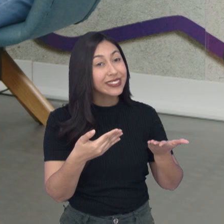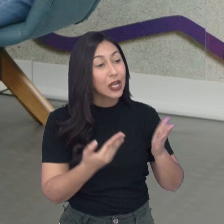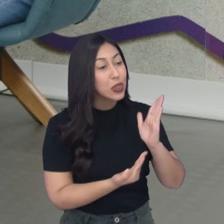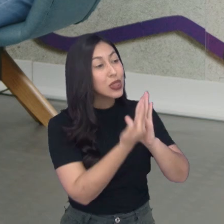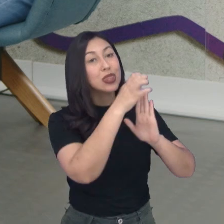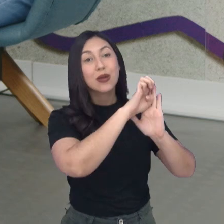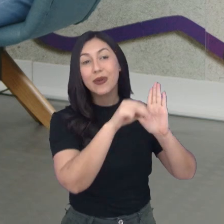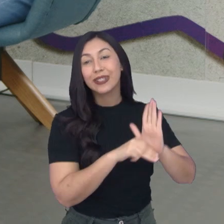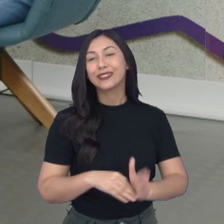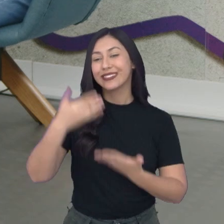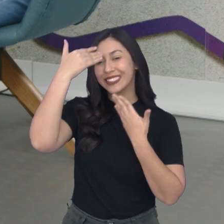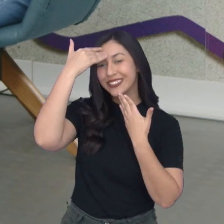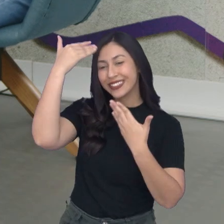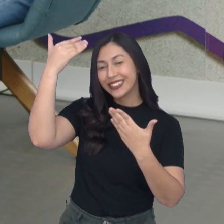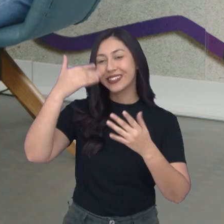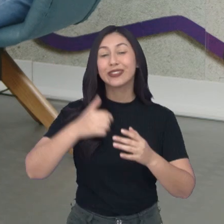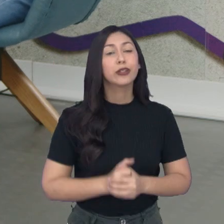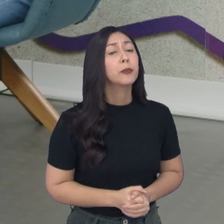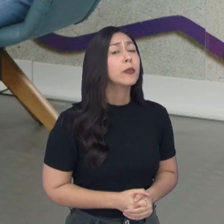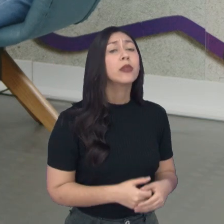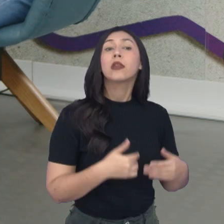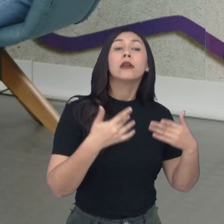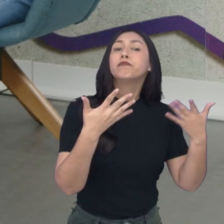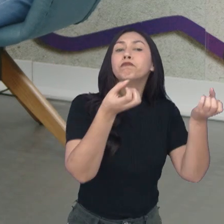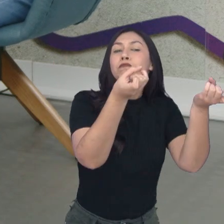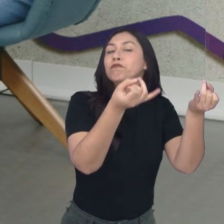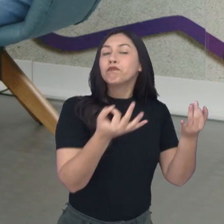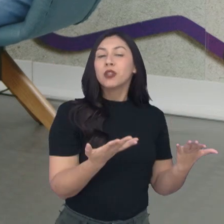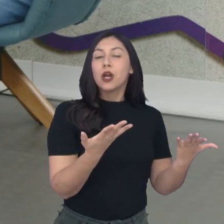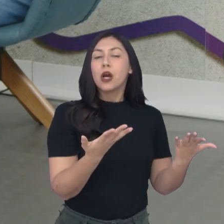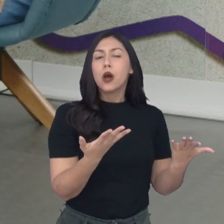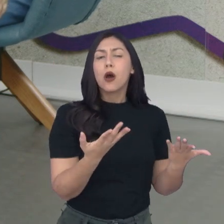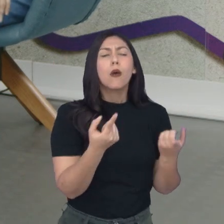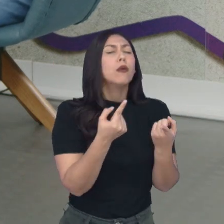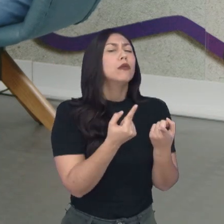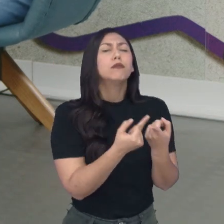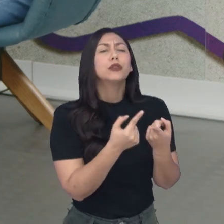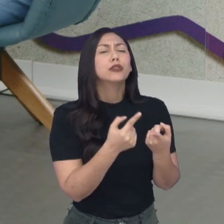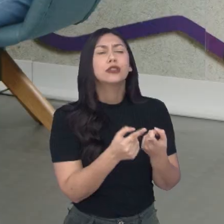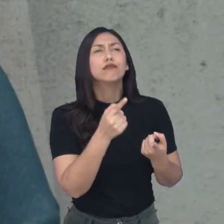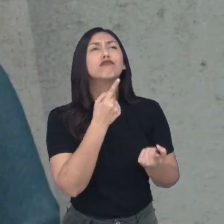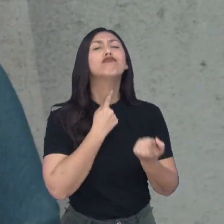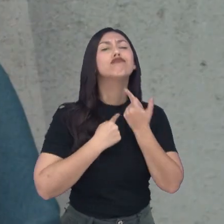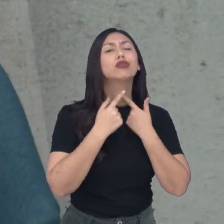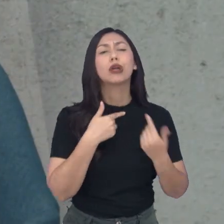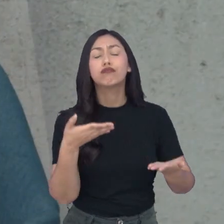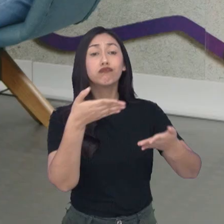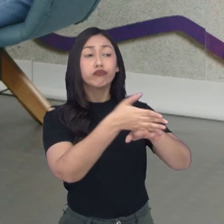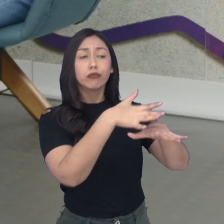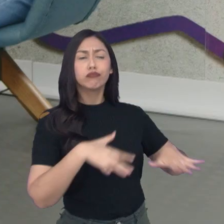Mercado. Obrigada. Carla, me conta, o que que motivou, o que te motivou a entrar nesse